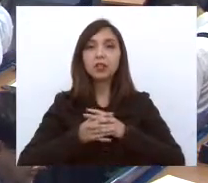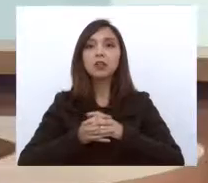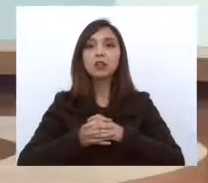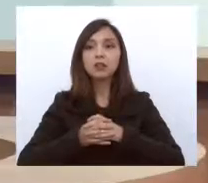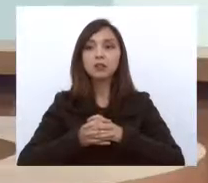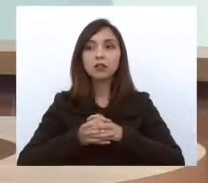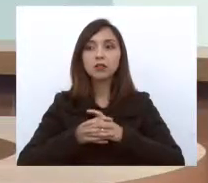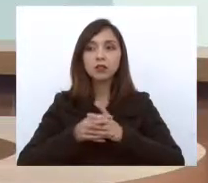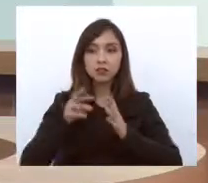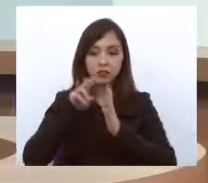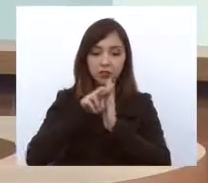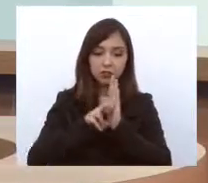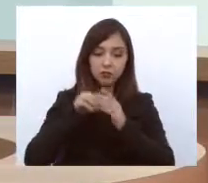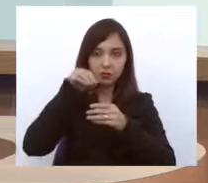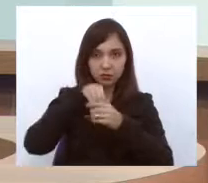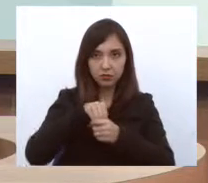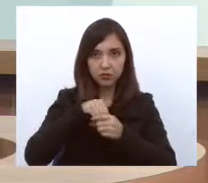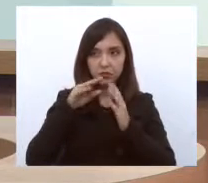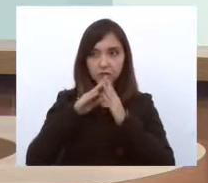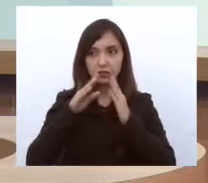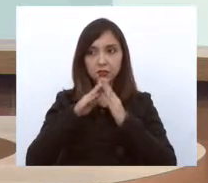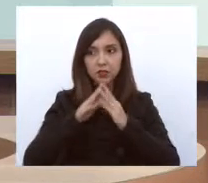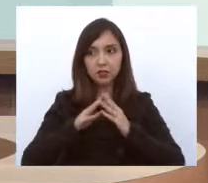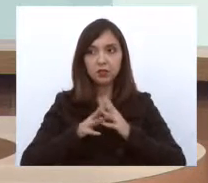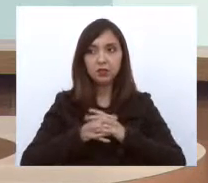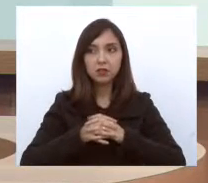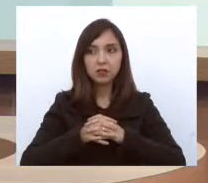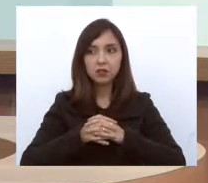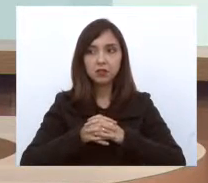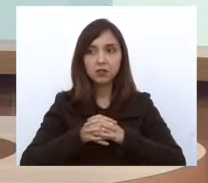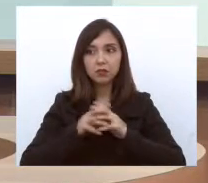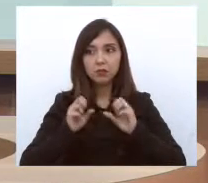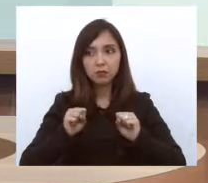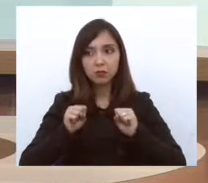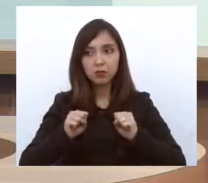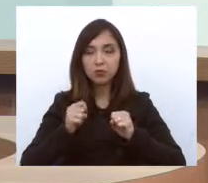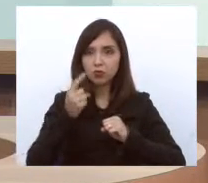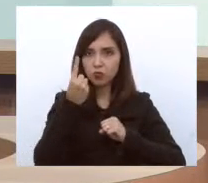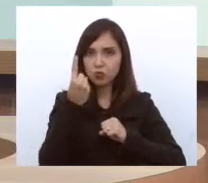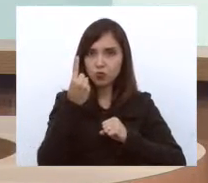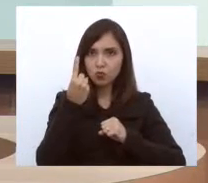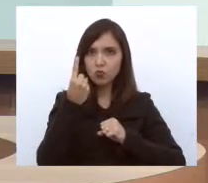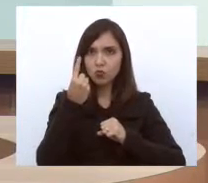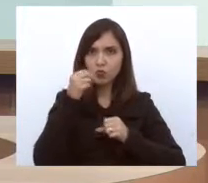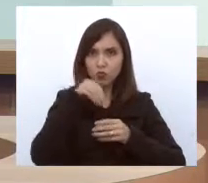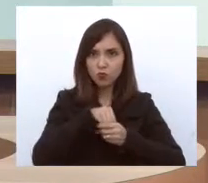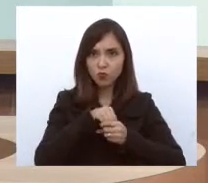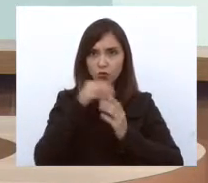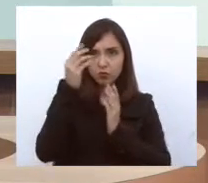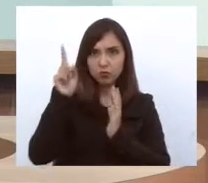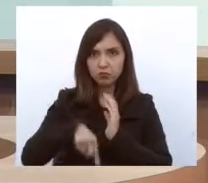pelo regimento da casa aqui, pelo andar da casa, é possível um voto derrubar o projeto?